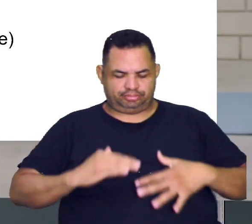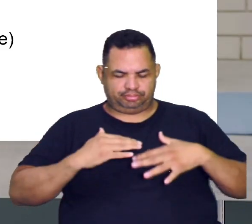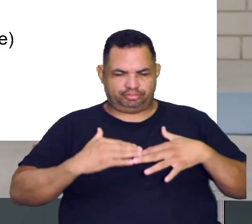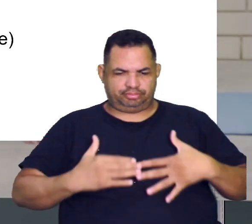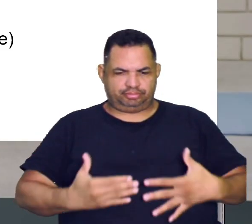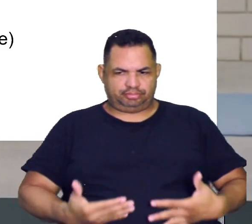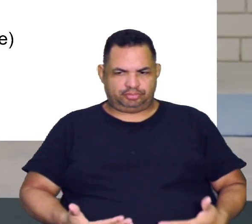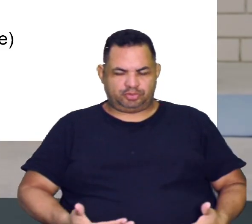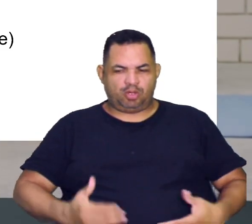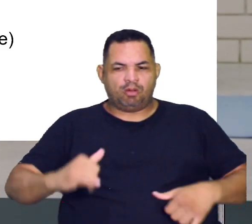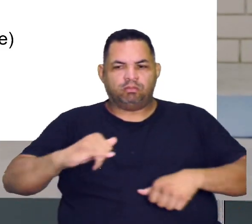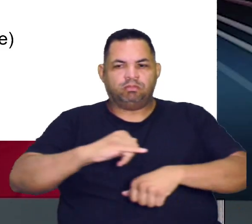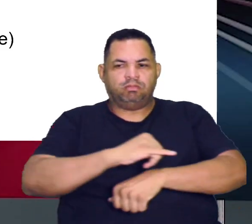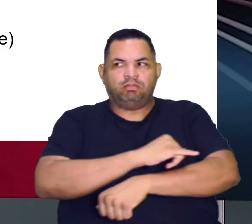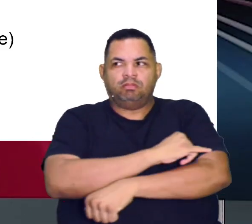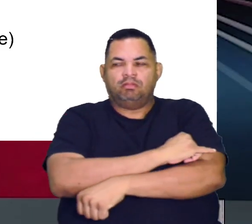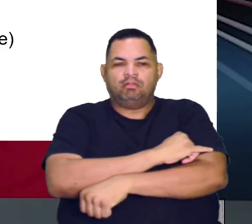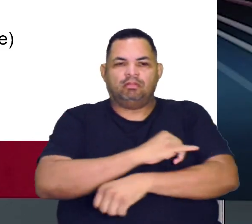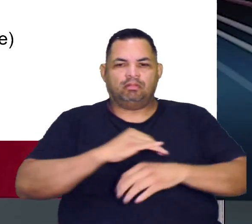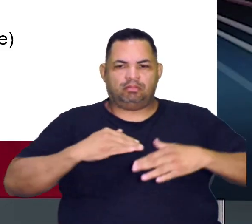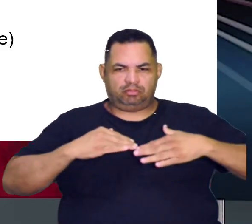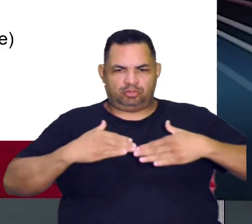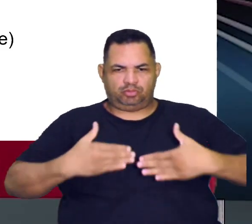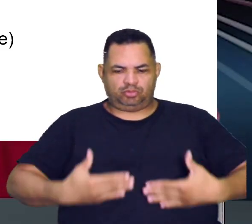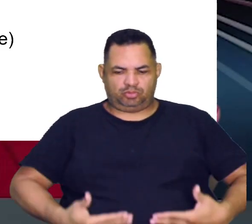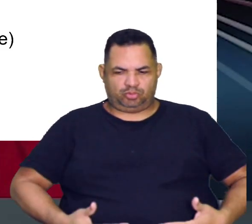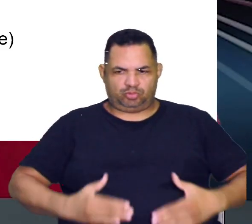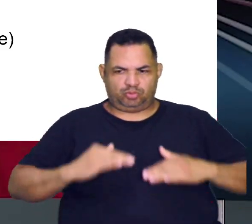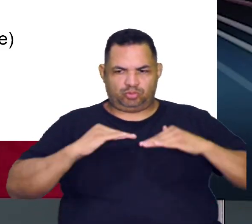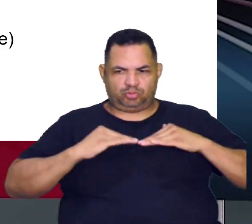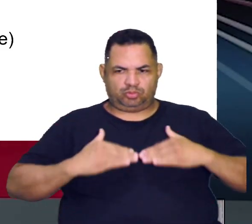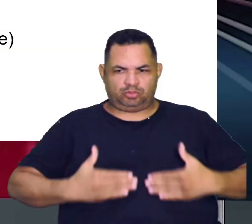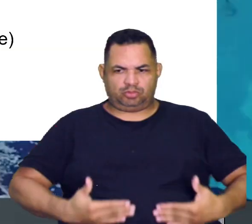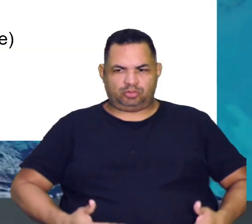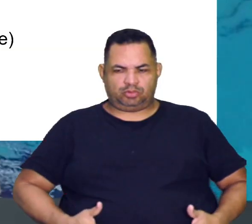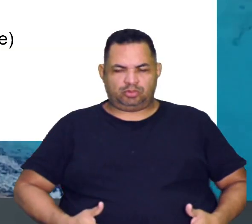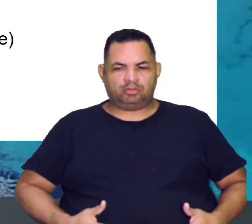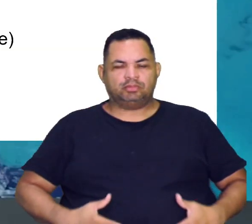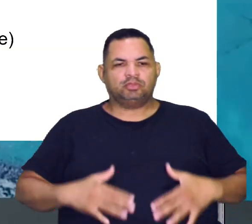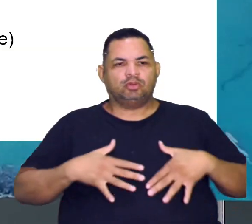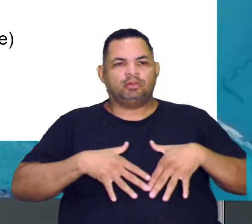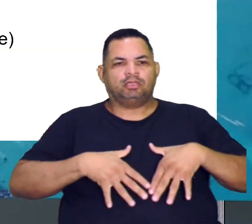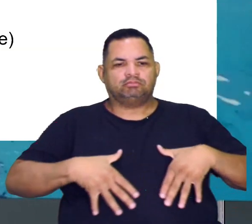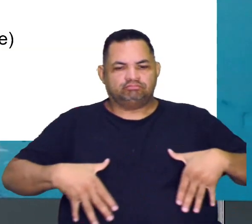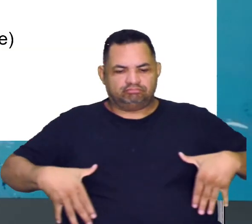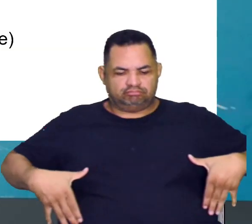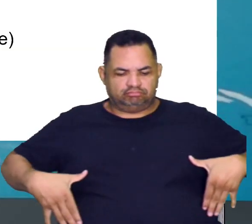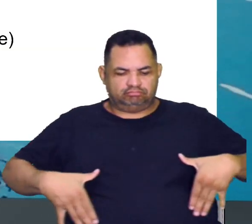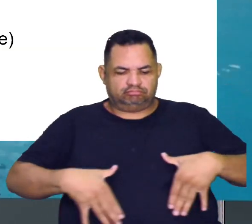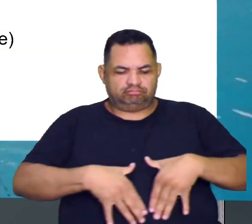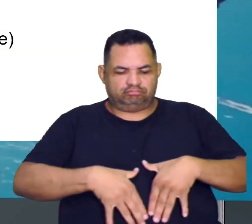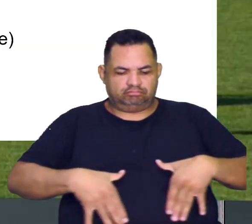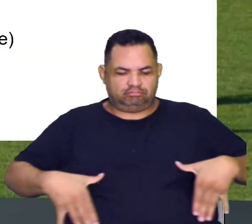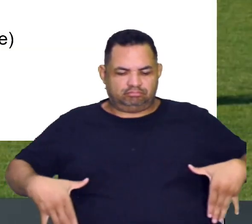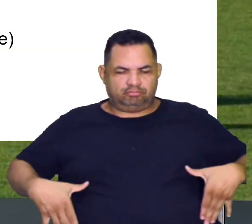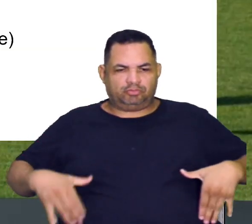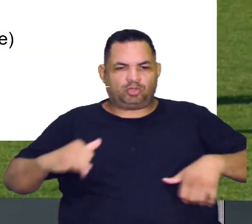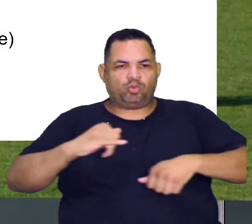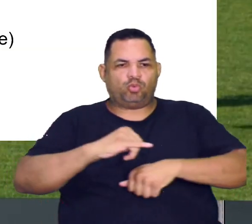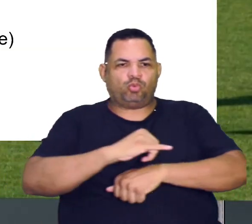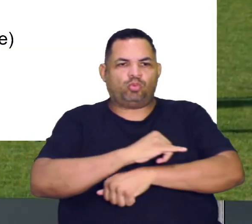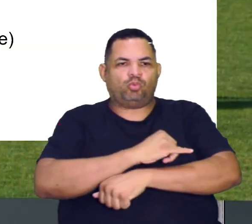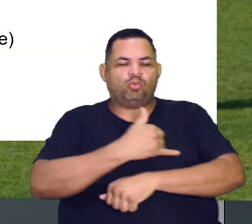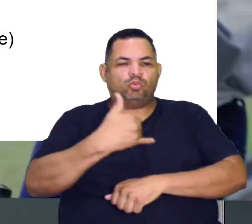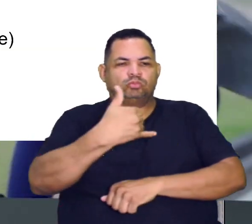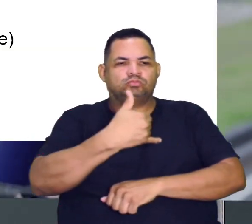de tecido gorduroso, está concentrado aí no seu tronco, no seu abdômen, certo? E essa é